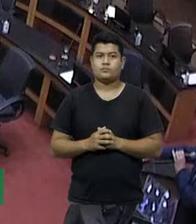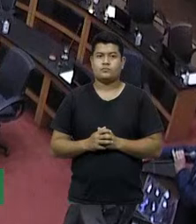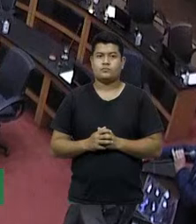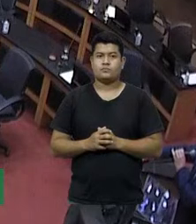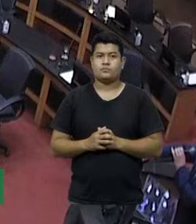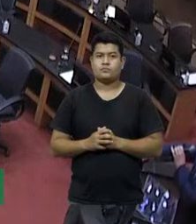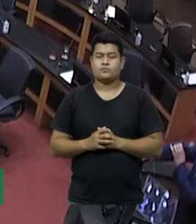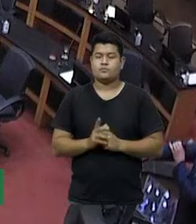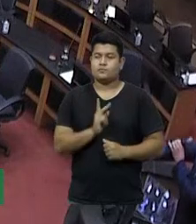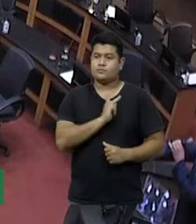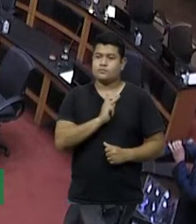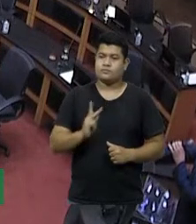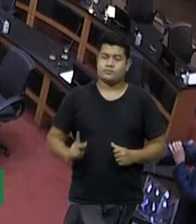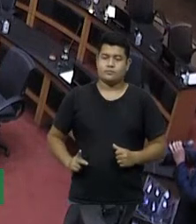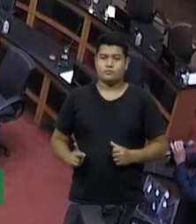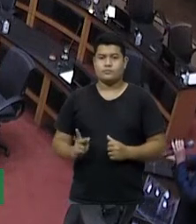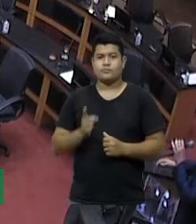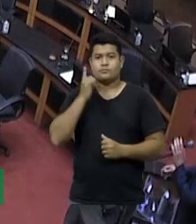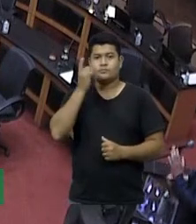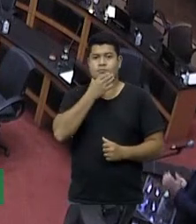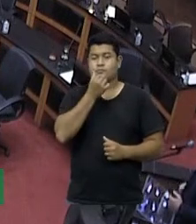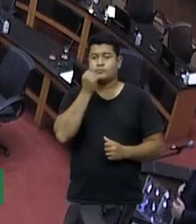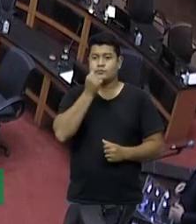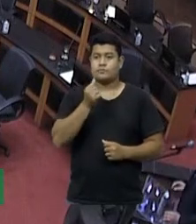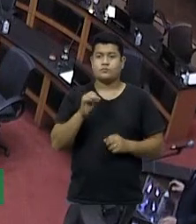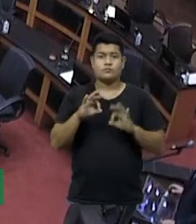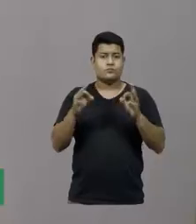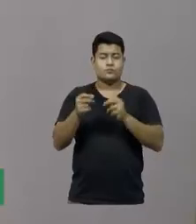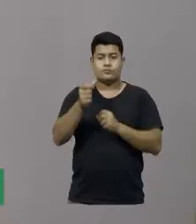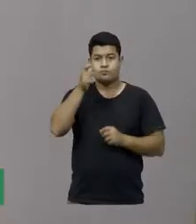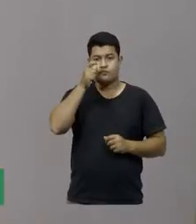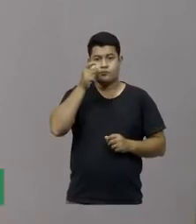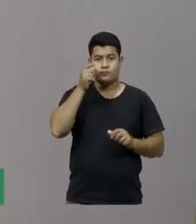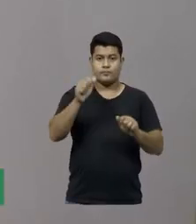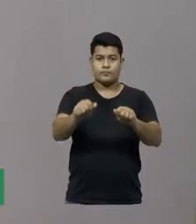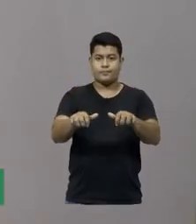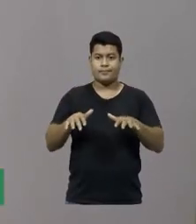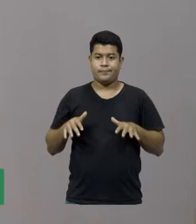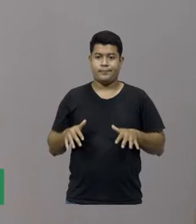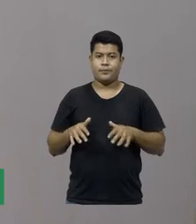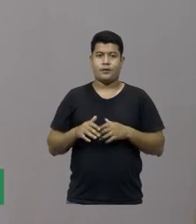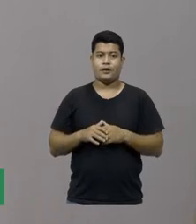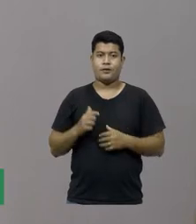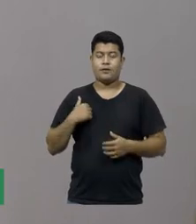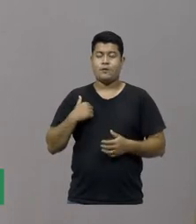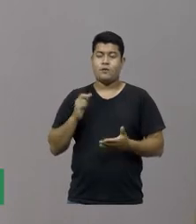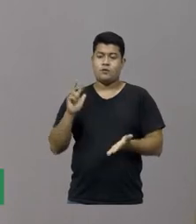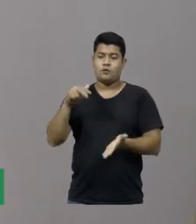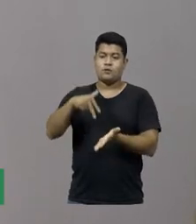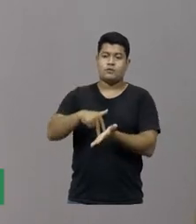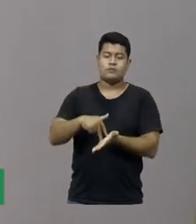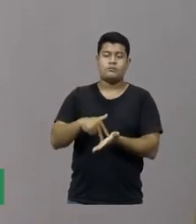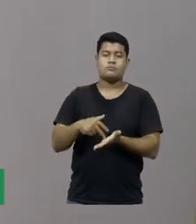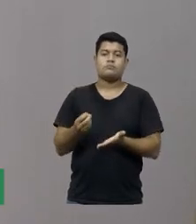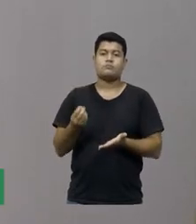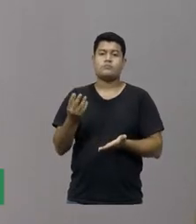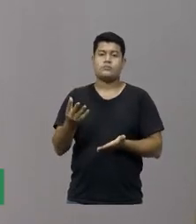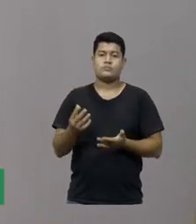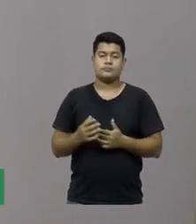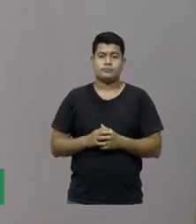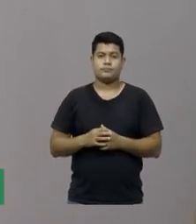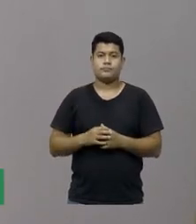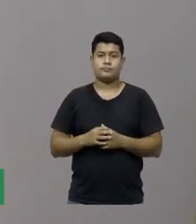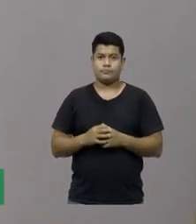Senhor presidente, senhores deputados, público que nos acompanha, eu venho hoje aqui trazer